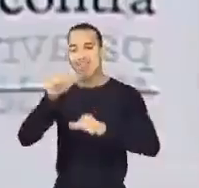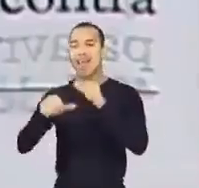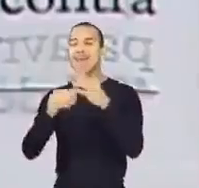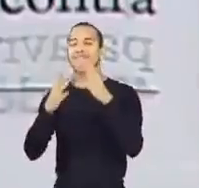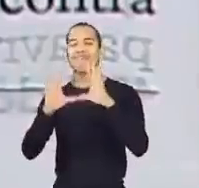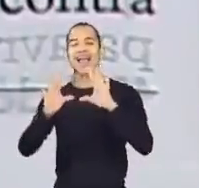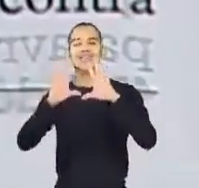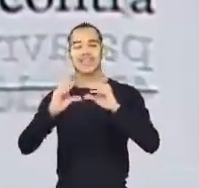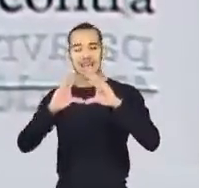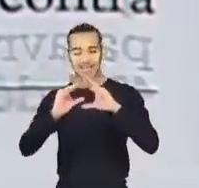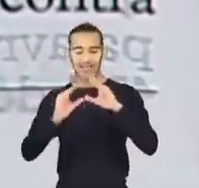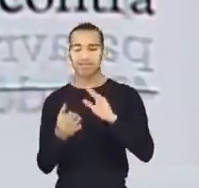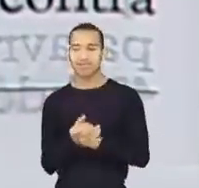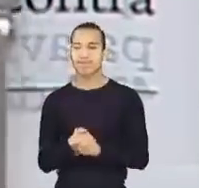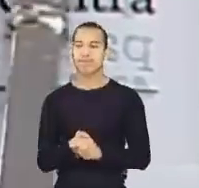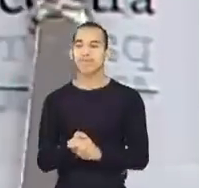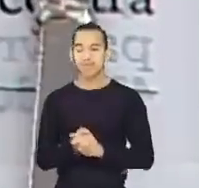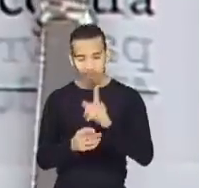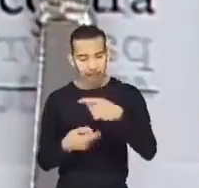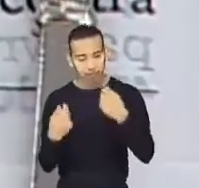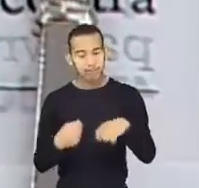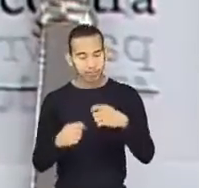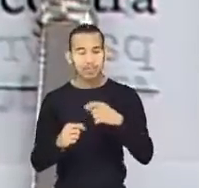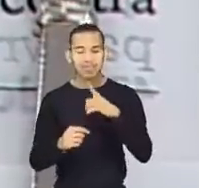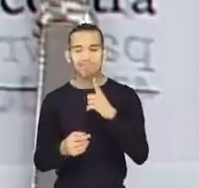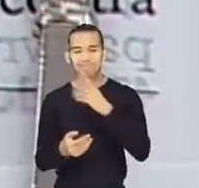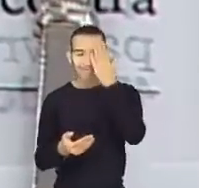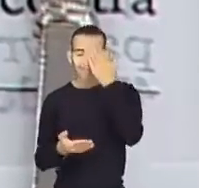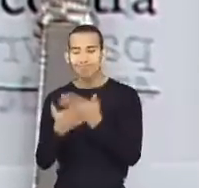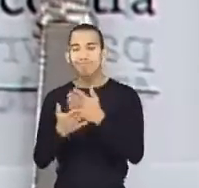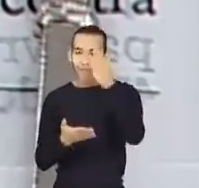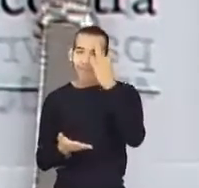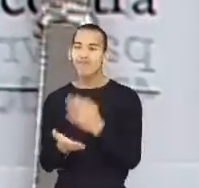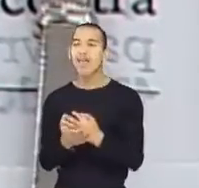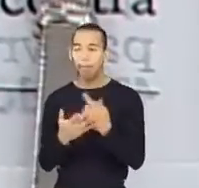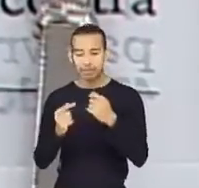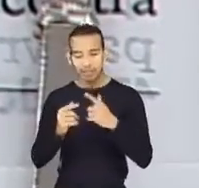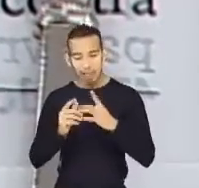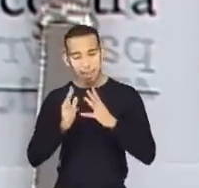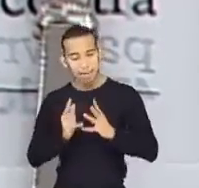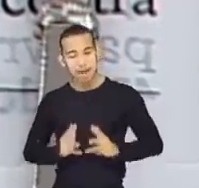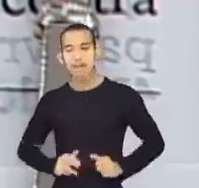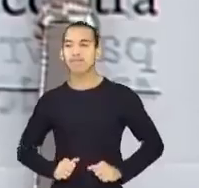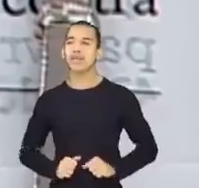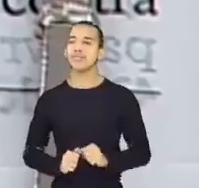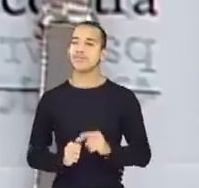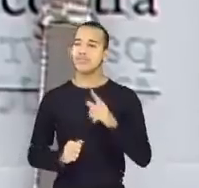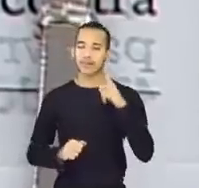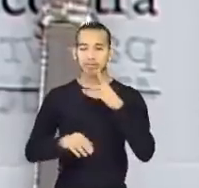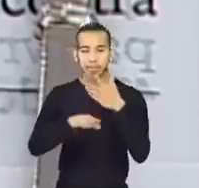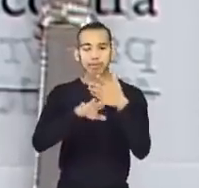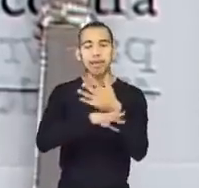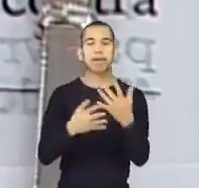flexível, que é o que tem que ser um crente. O crente tem que ser purificado, tem que passar pelo